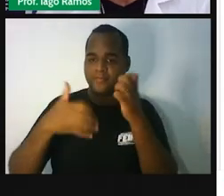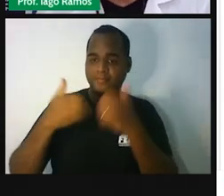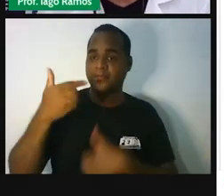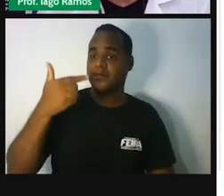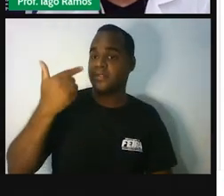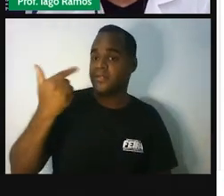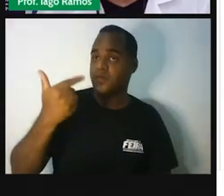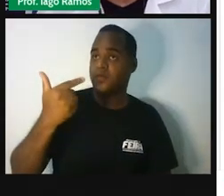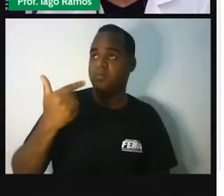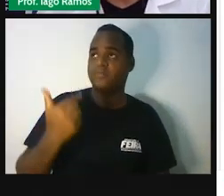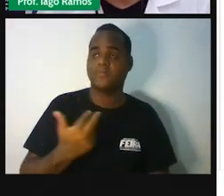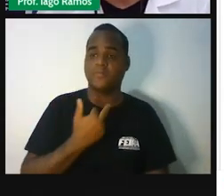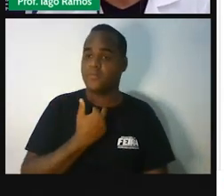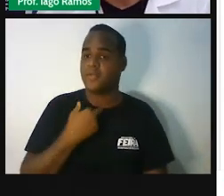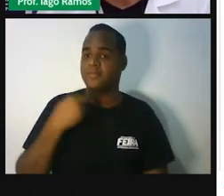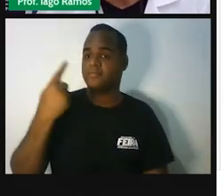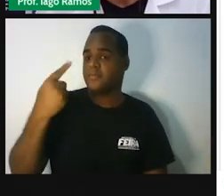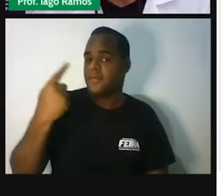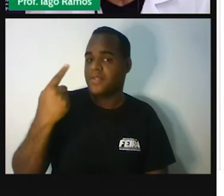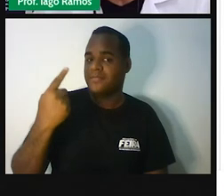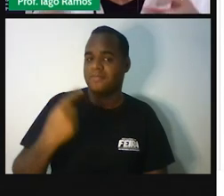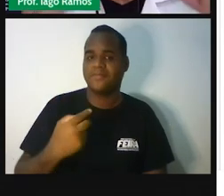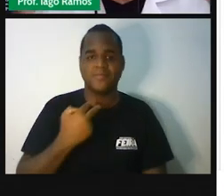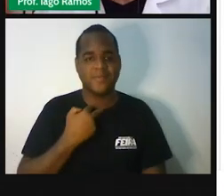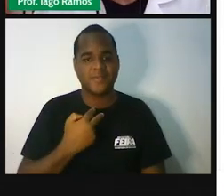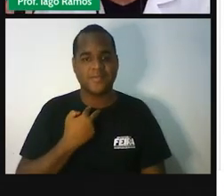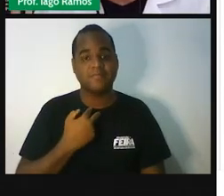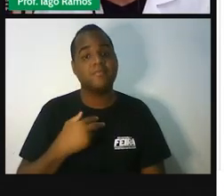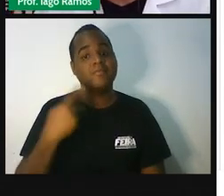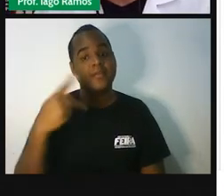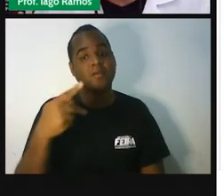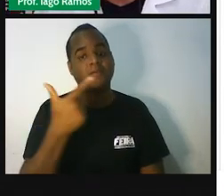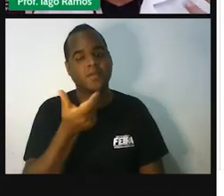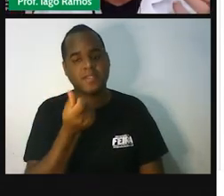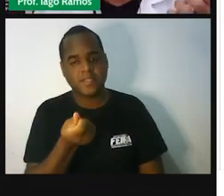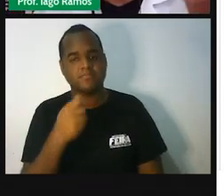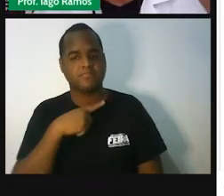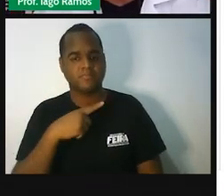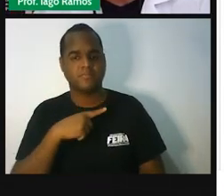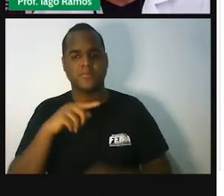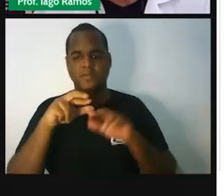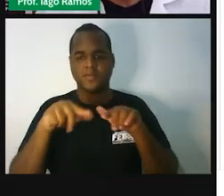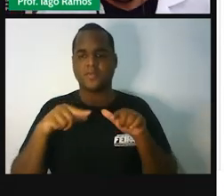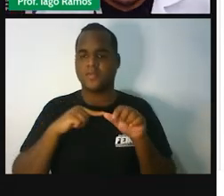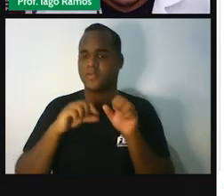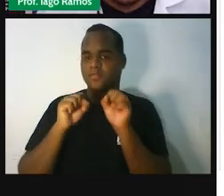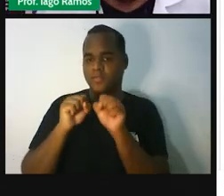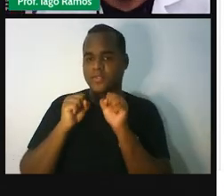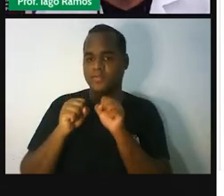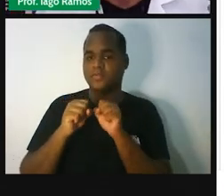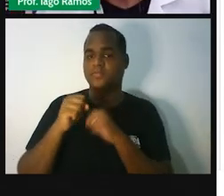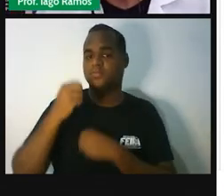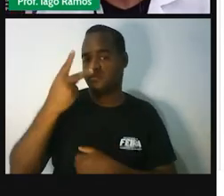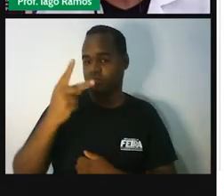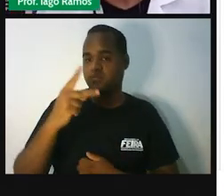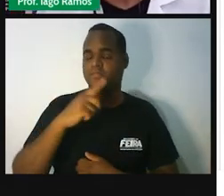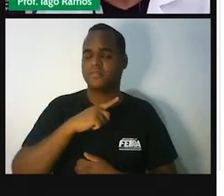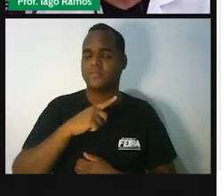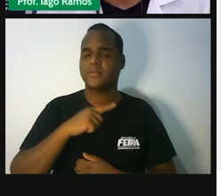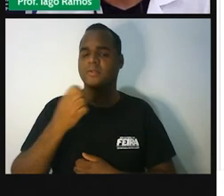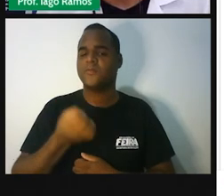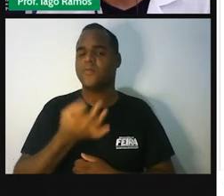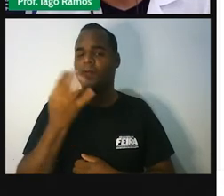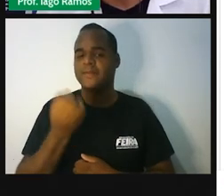segunda, nem o que está da primeira. Então, das 26 opções, você vai ter que tirar duas.